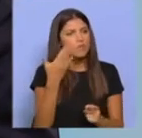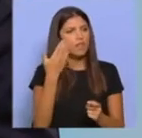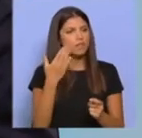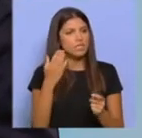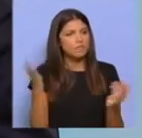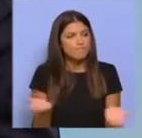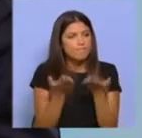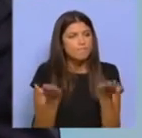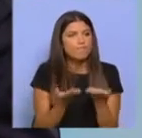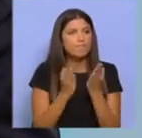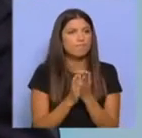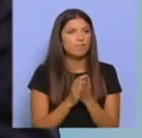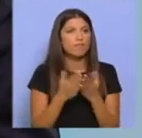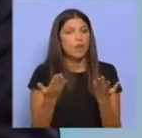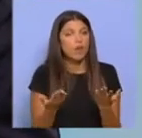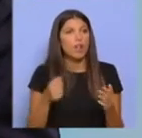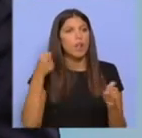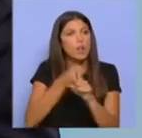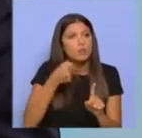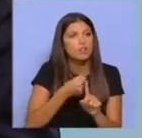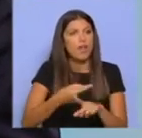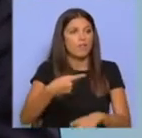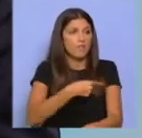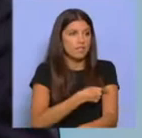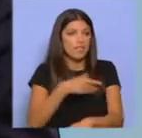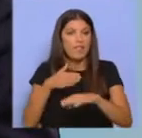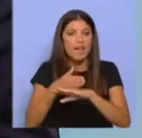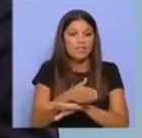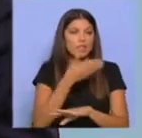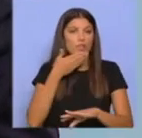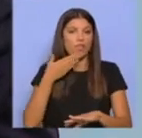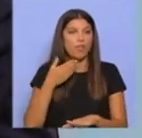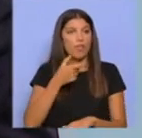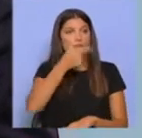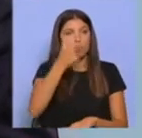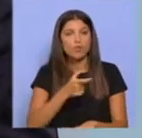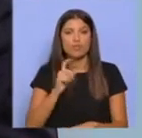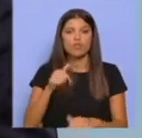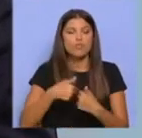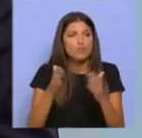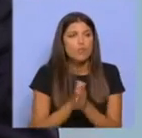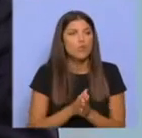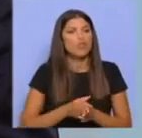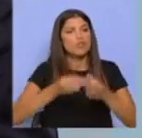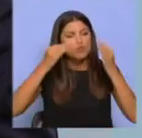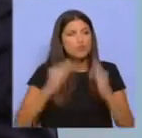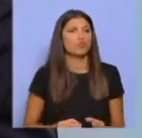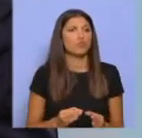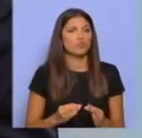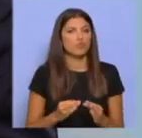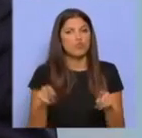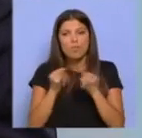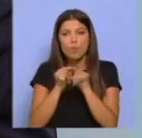que lutar por uma vacina que seja de acesso universal, simultâneo, justo e equitativo é uma